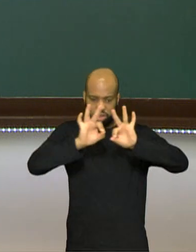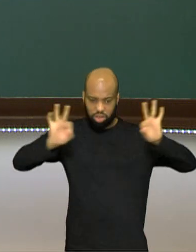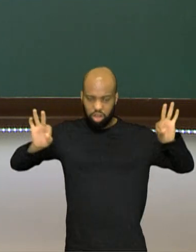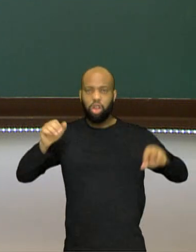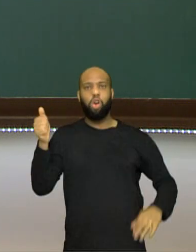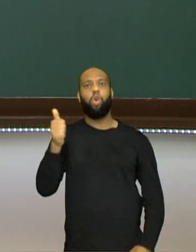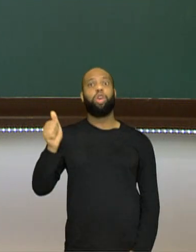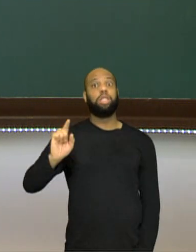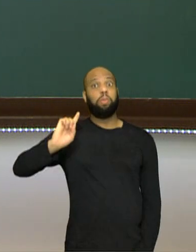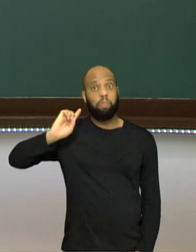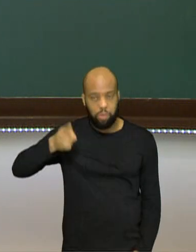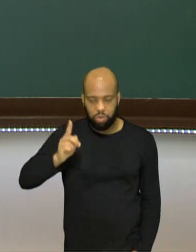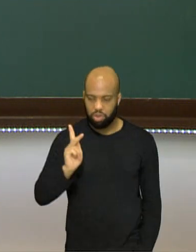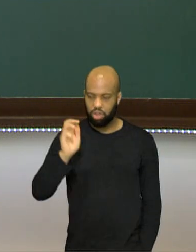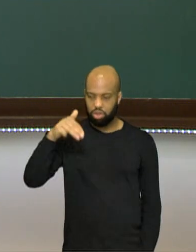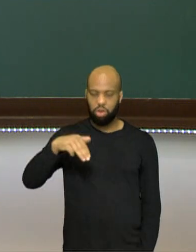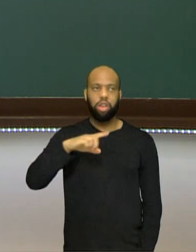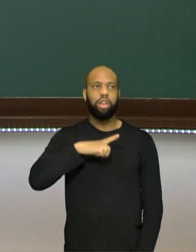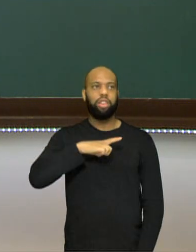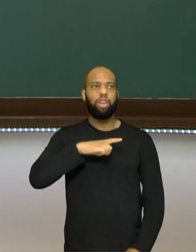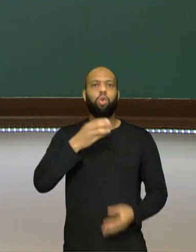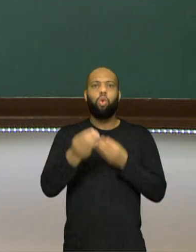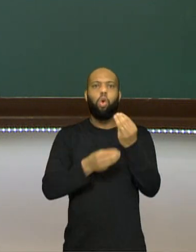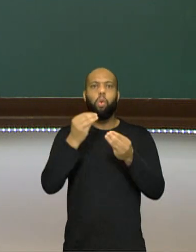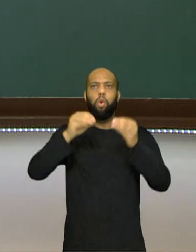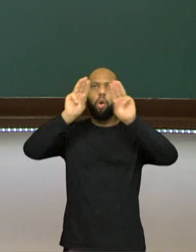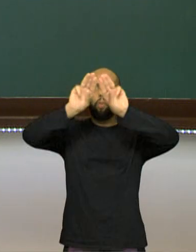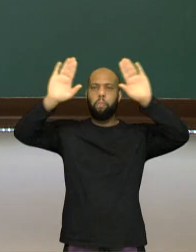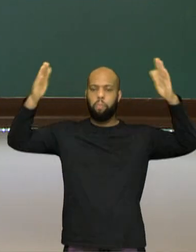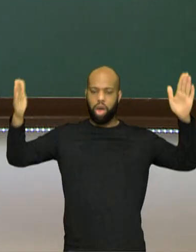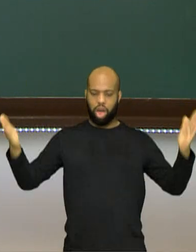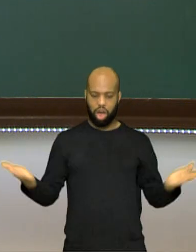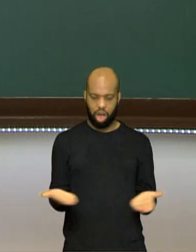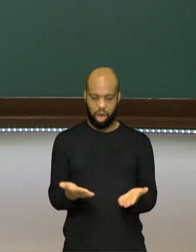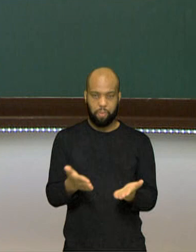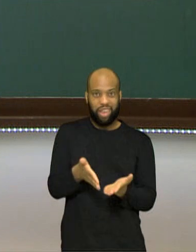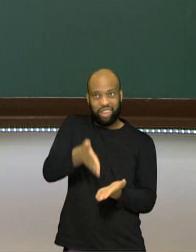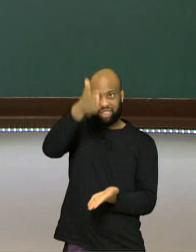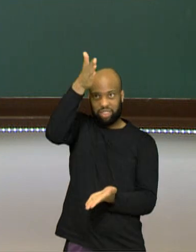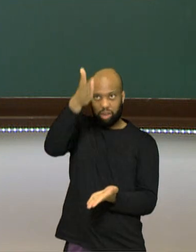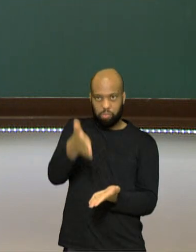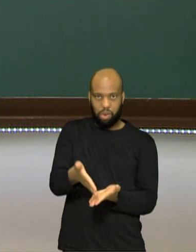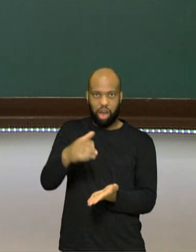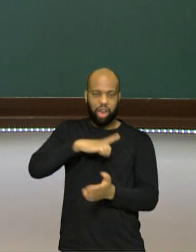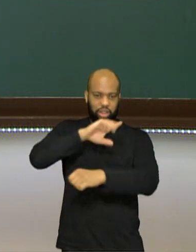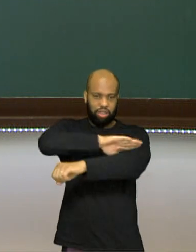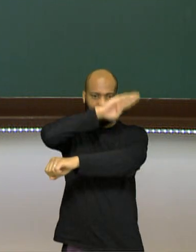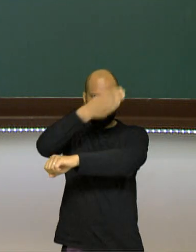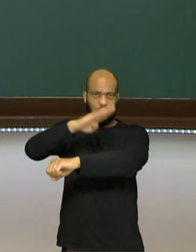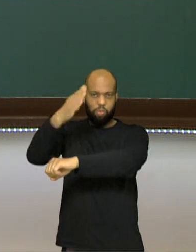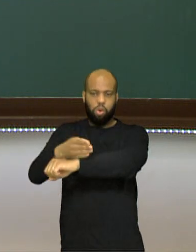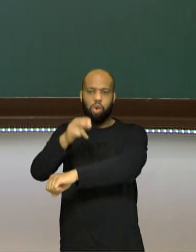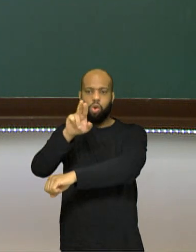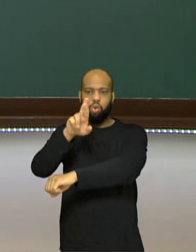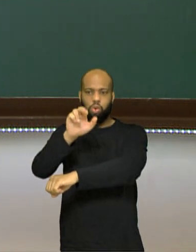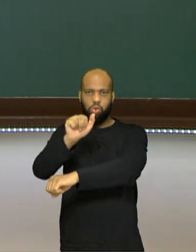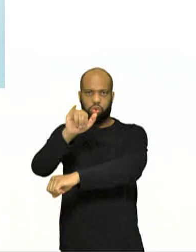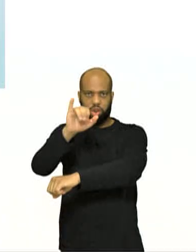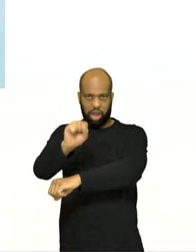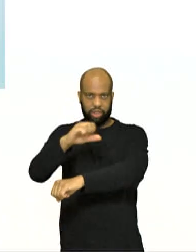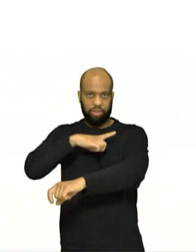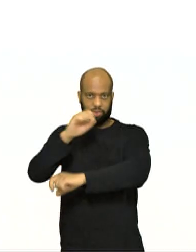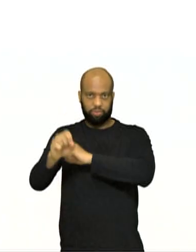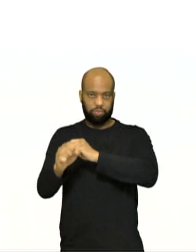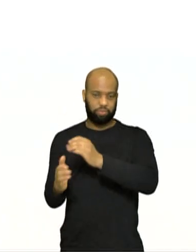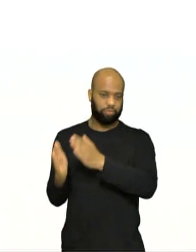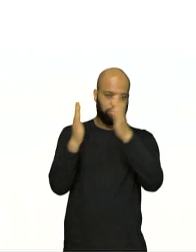O país se divide pelos montes Urais em Rússia europeia e Rússia